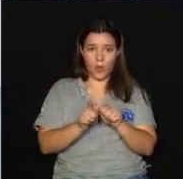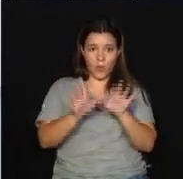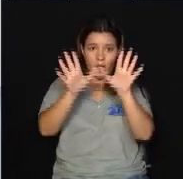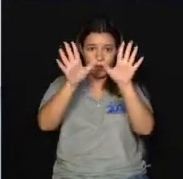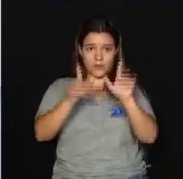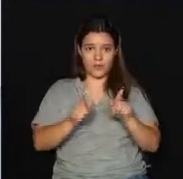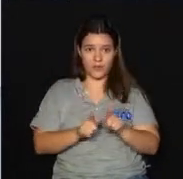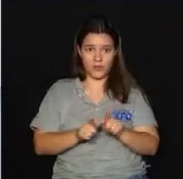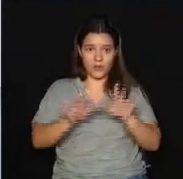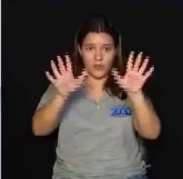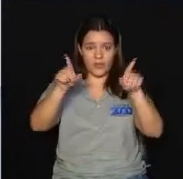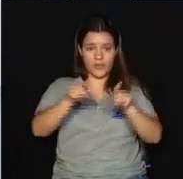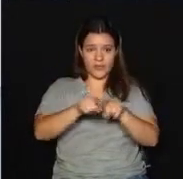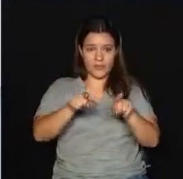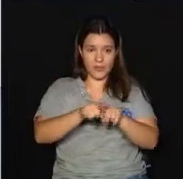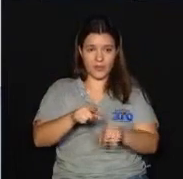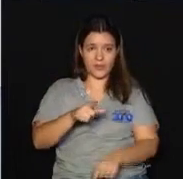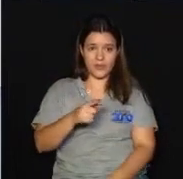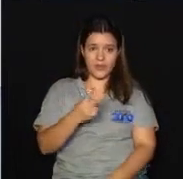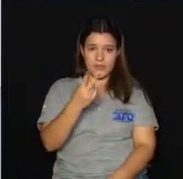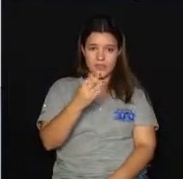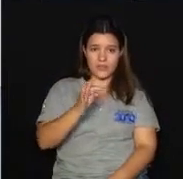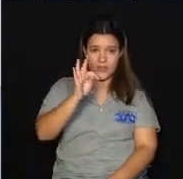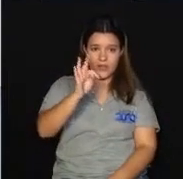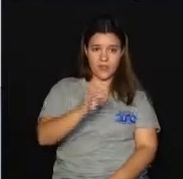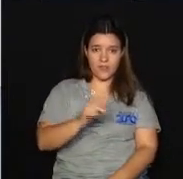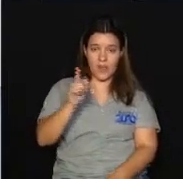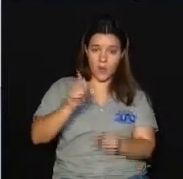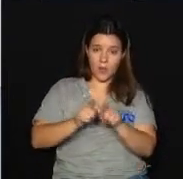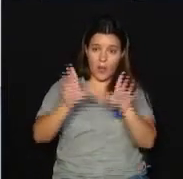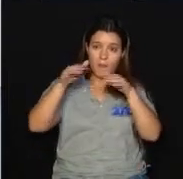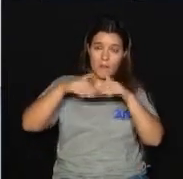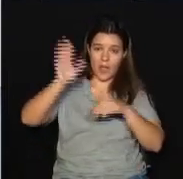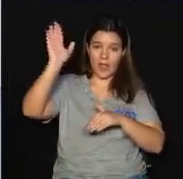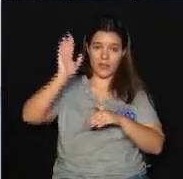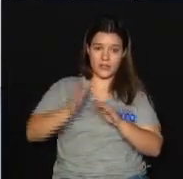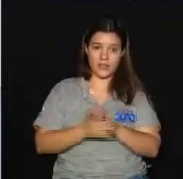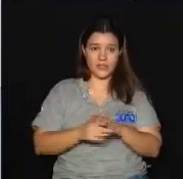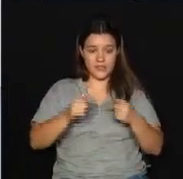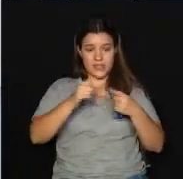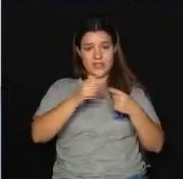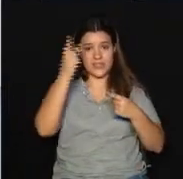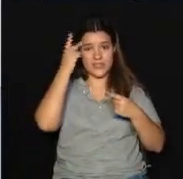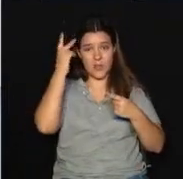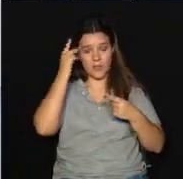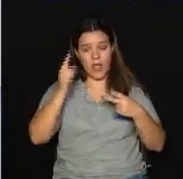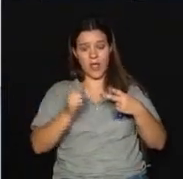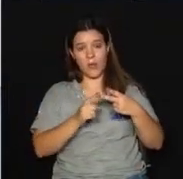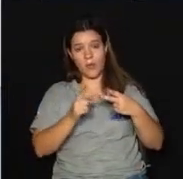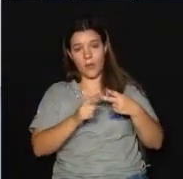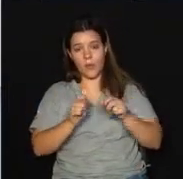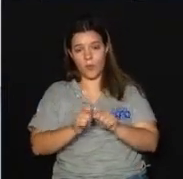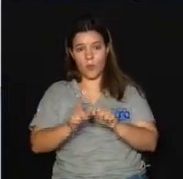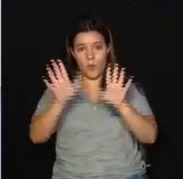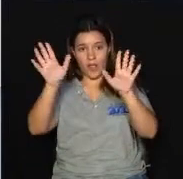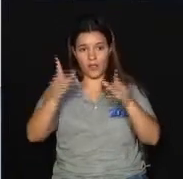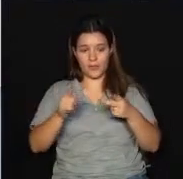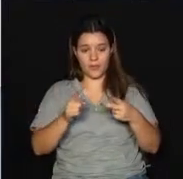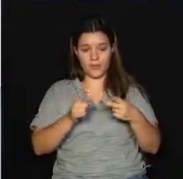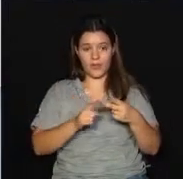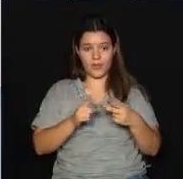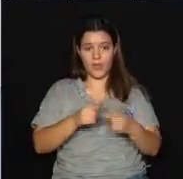né? A cidade de Guarulhos tem mais eleitores que a cidade de Campinas, depois São Paulo é o maior colégio eleitoral. O Guti,